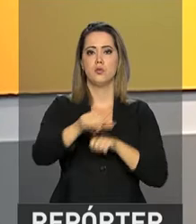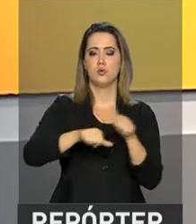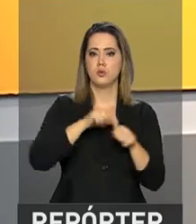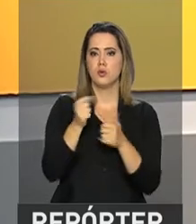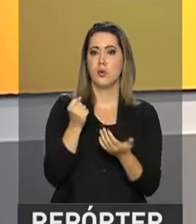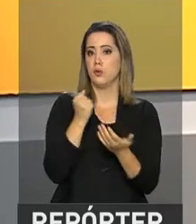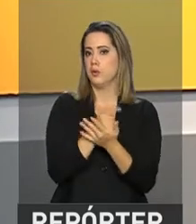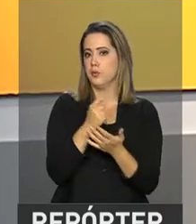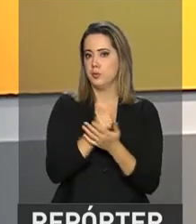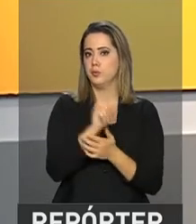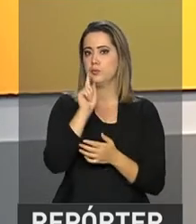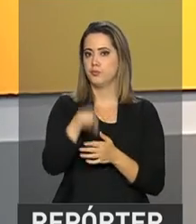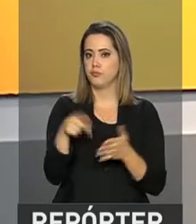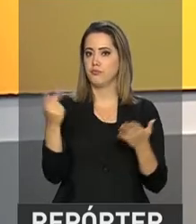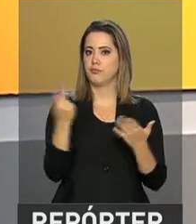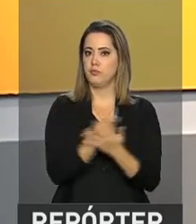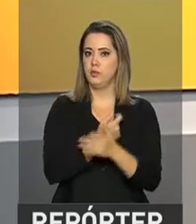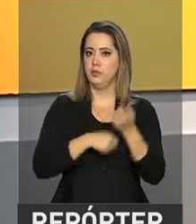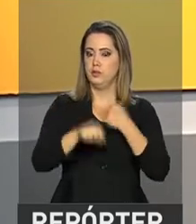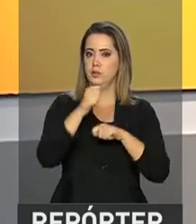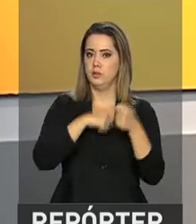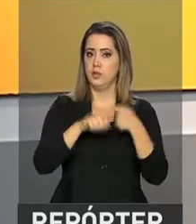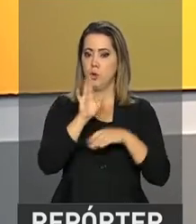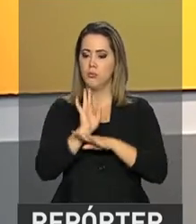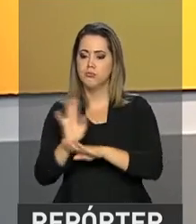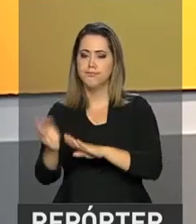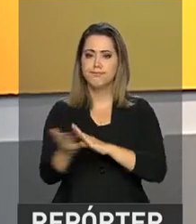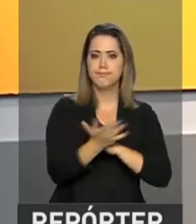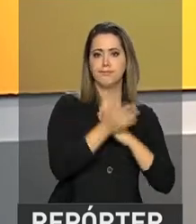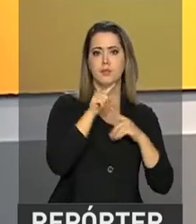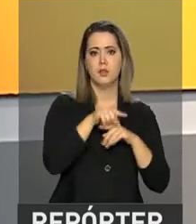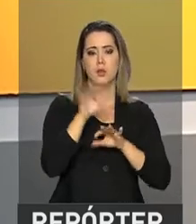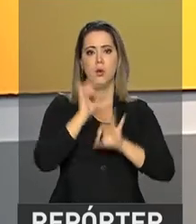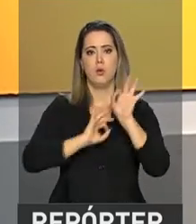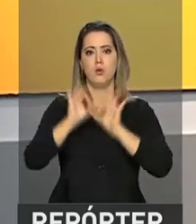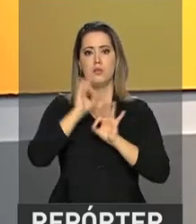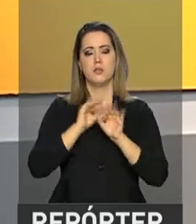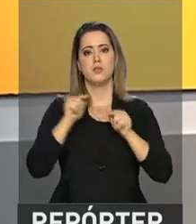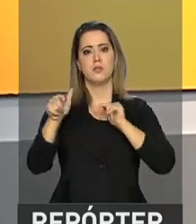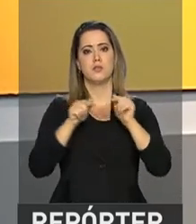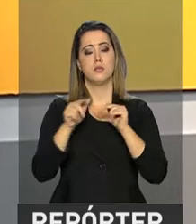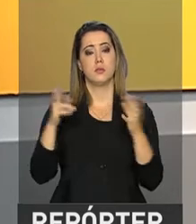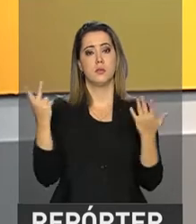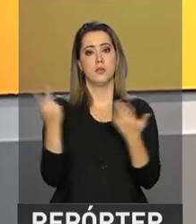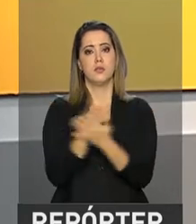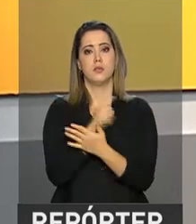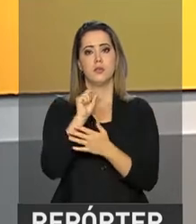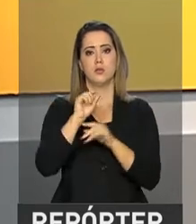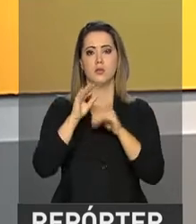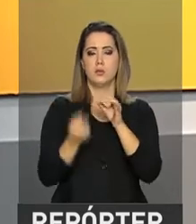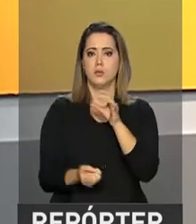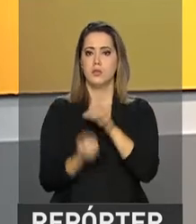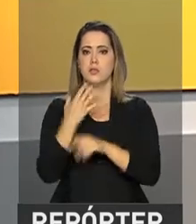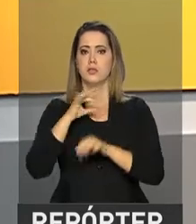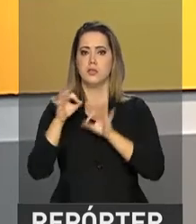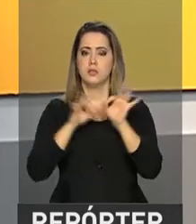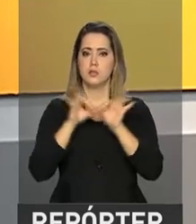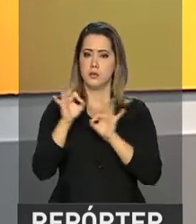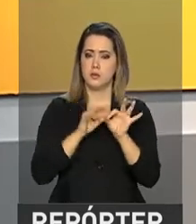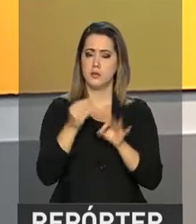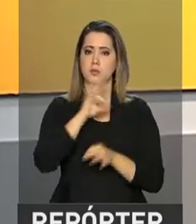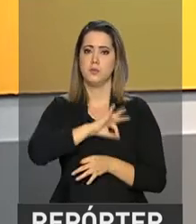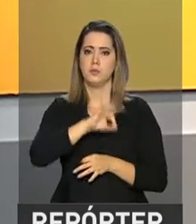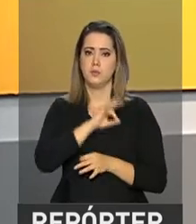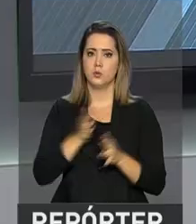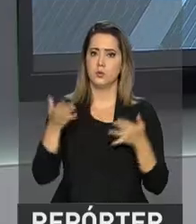e compra é assim a economia solidária uma forma de organização do trabalho que surgiu como alternativa de geração de renda e de inclusão